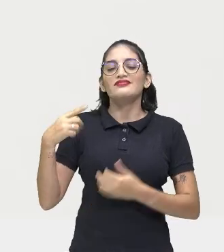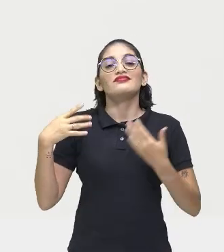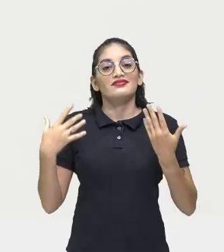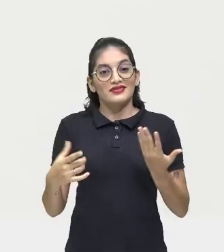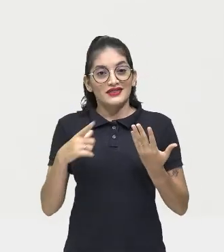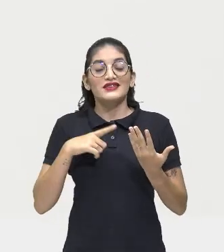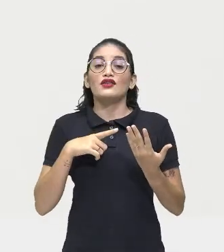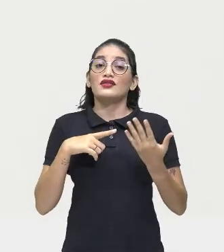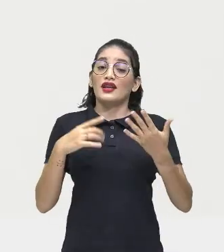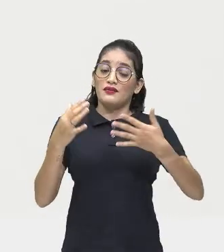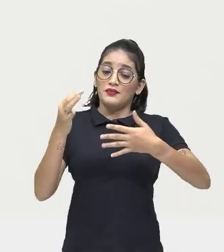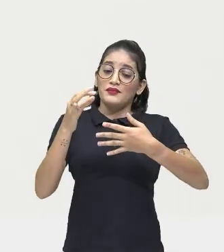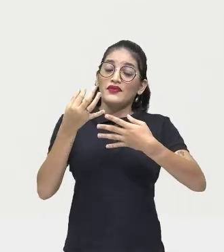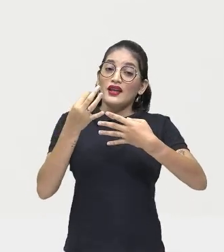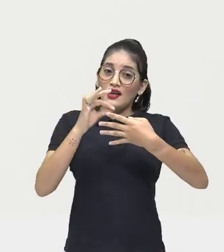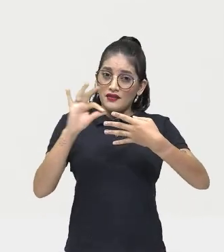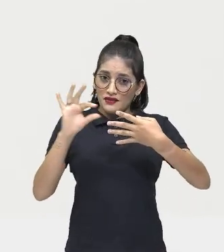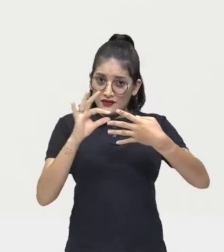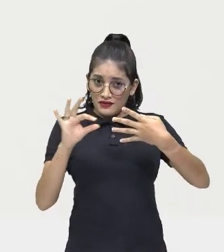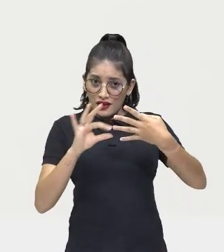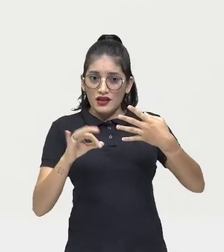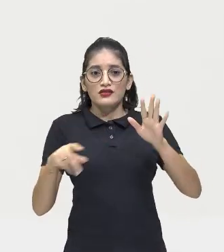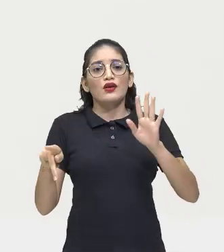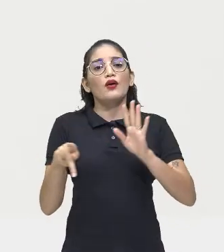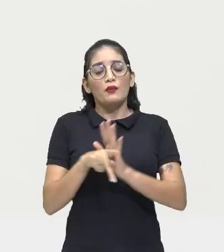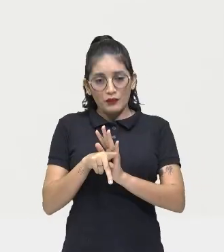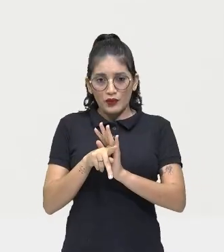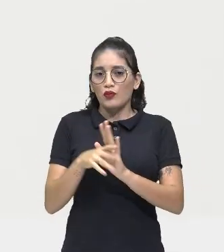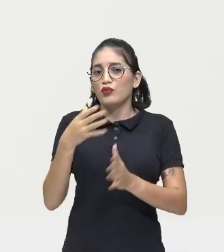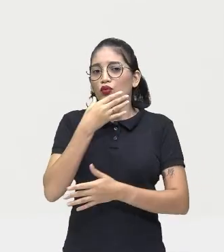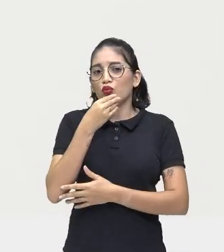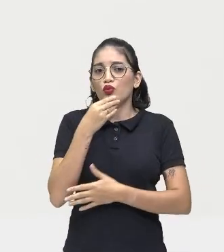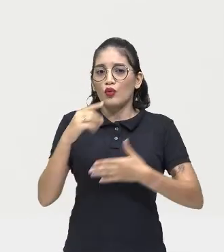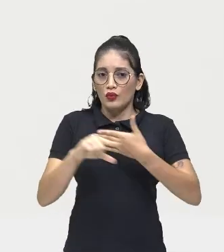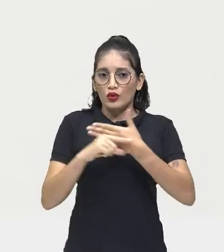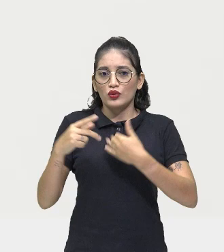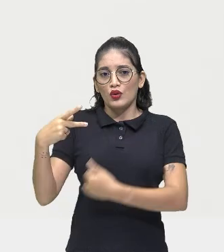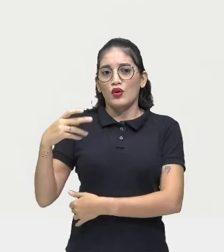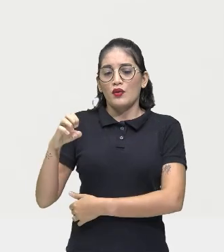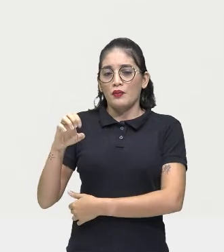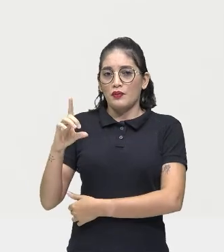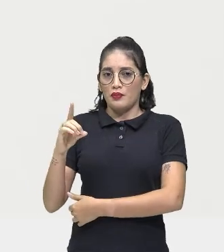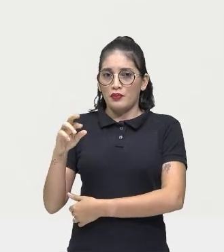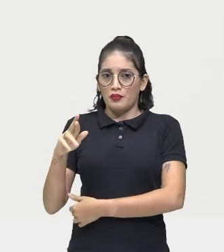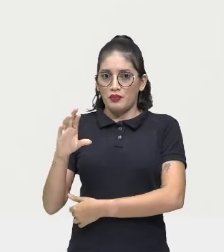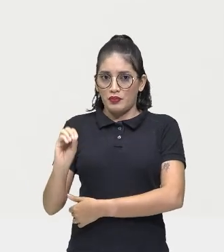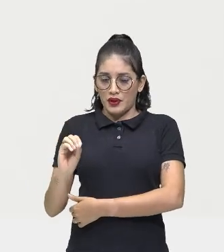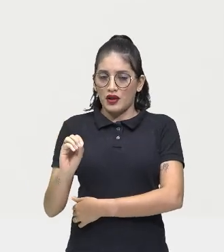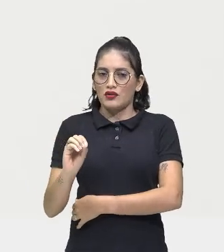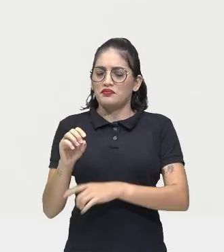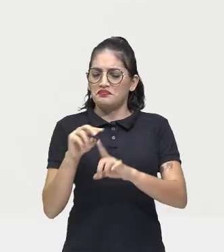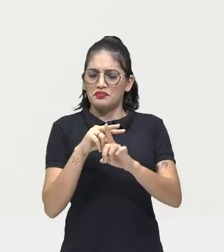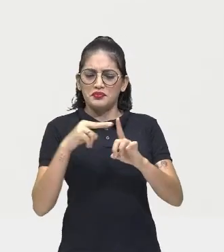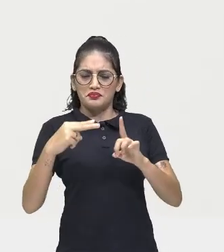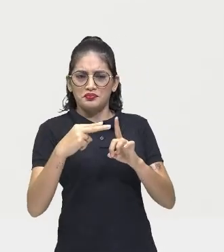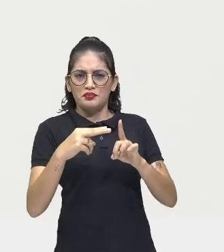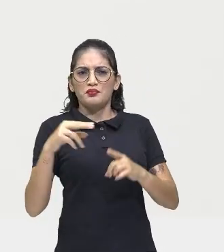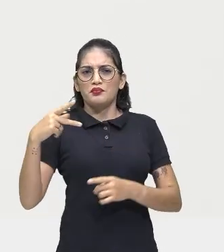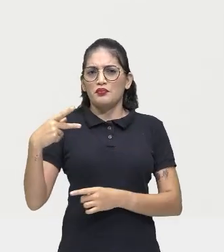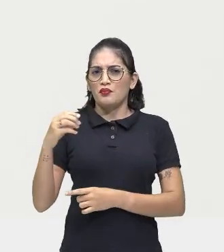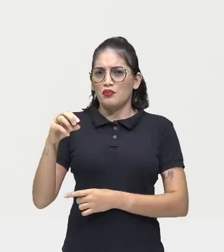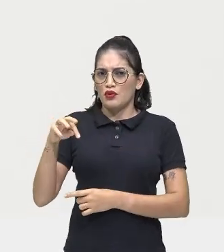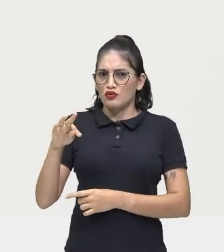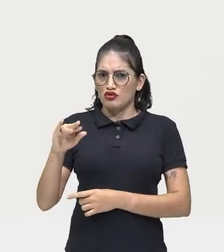os versos do poema de Pedro Bandeira, Pontinho de Vista. Observe que a ideia de pontinho de vista, certo? A ideia